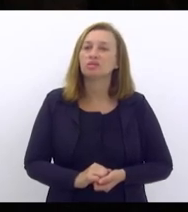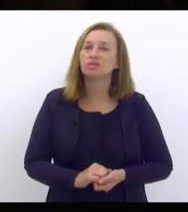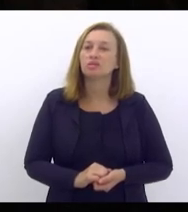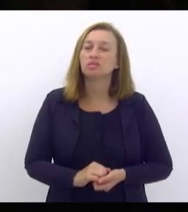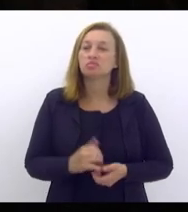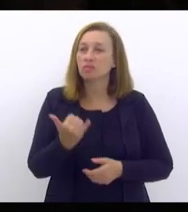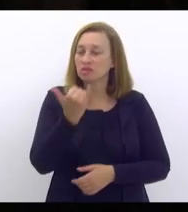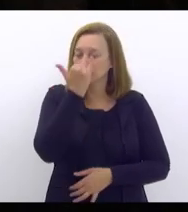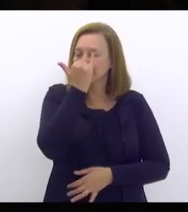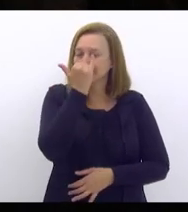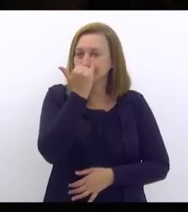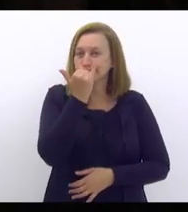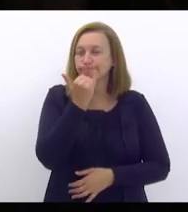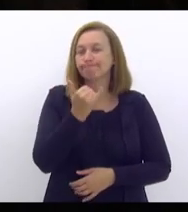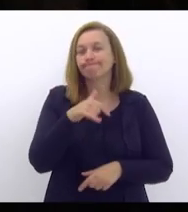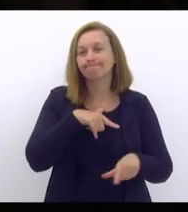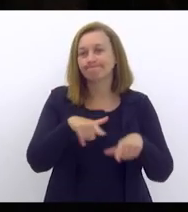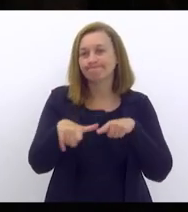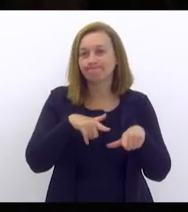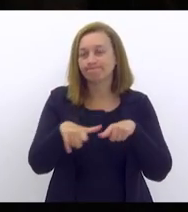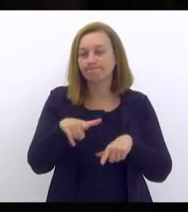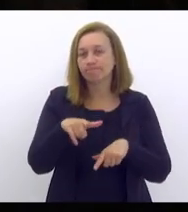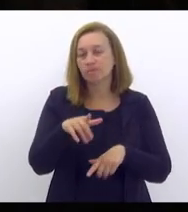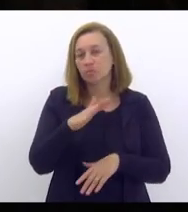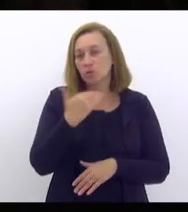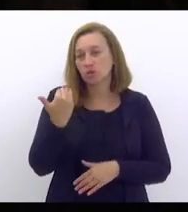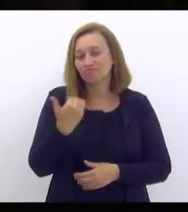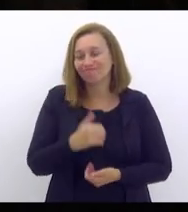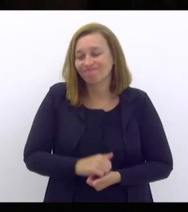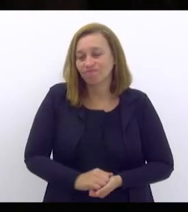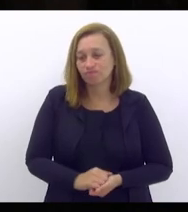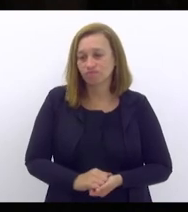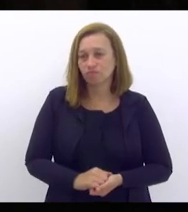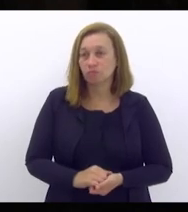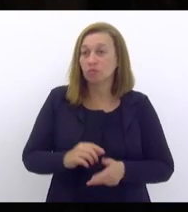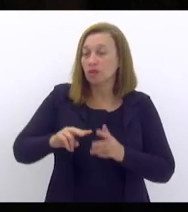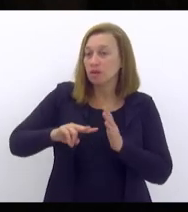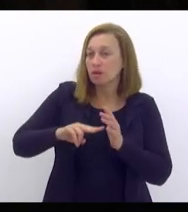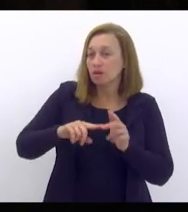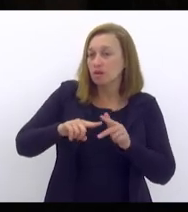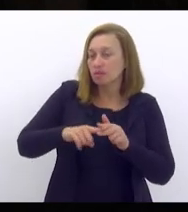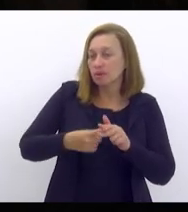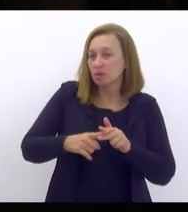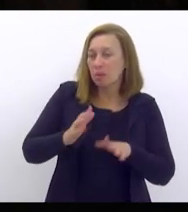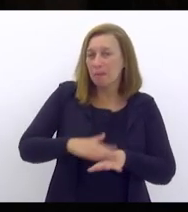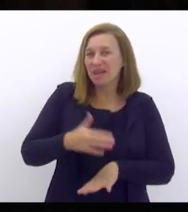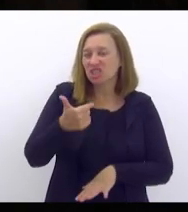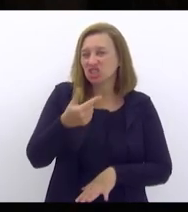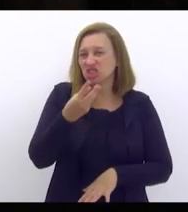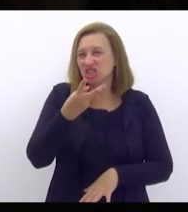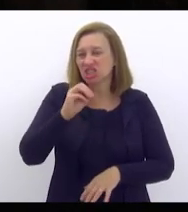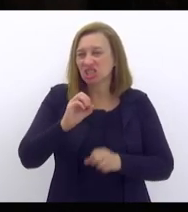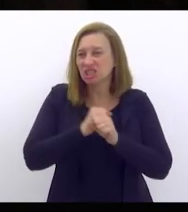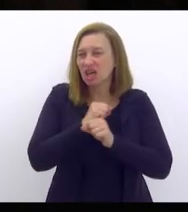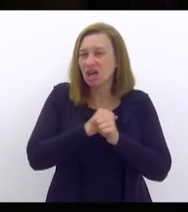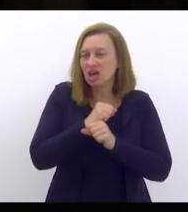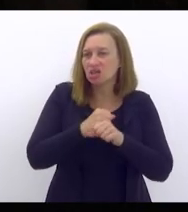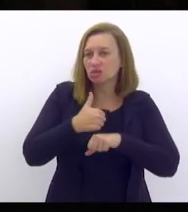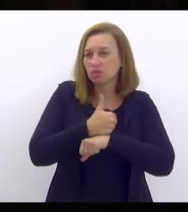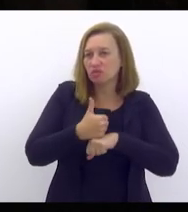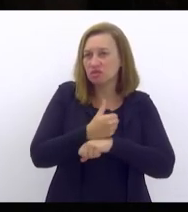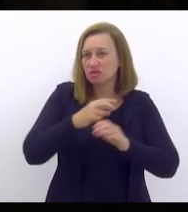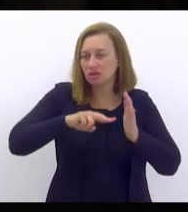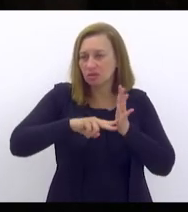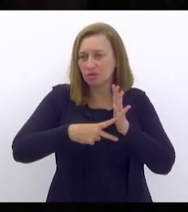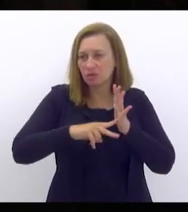sofreu um acidente de trabalho e não resistiu. Ele era um mecânico com mais de 30 anos de sua vida dedicados ao